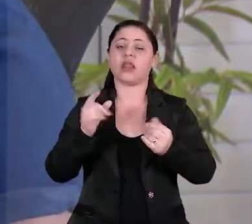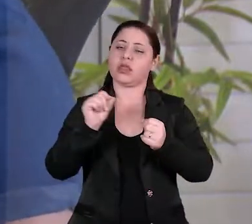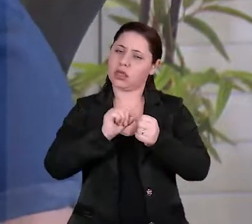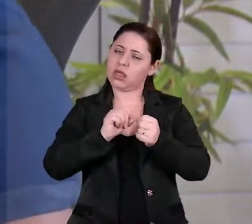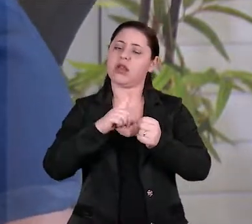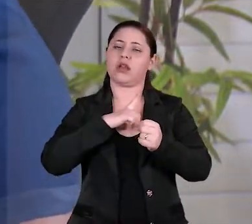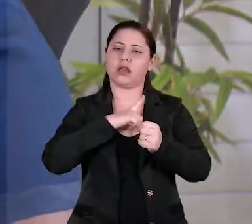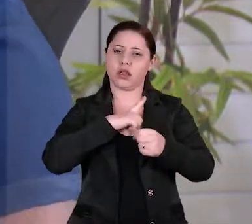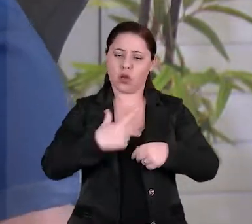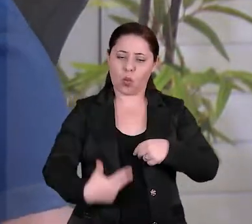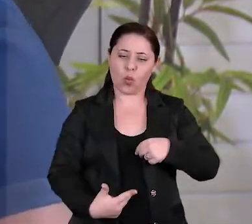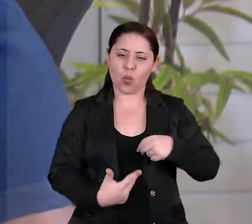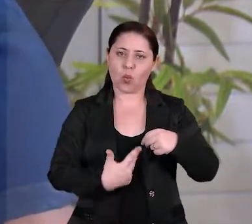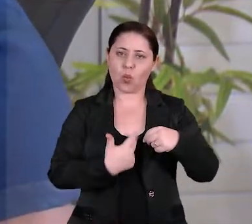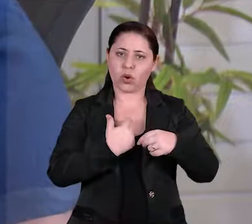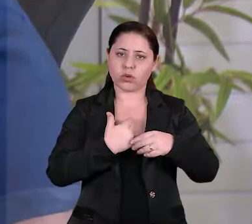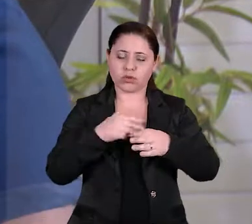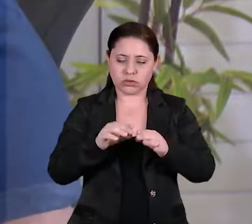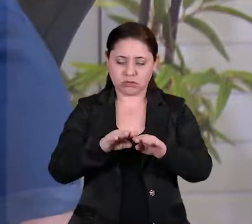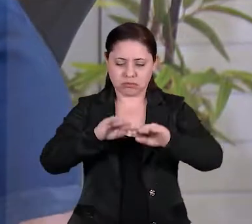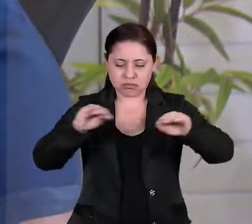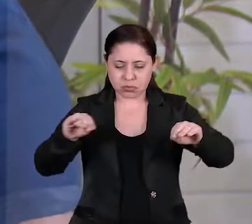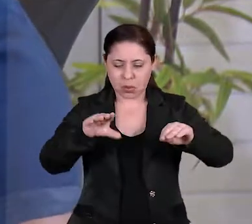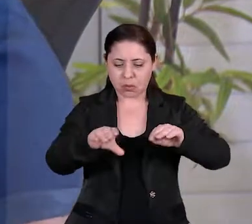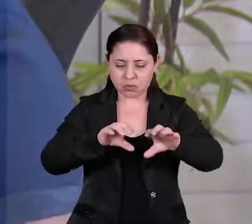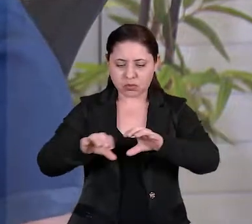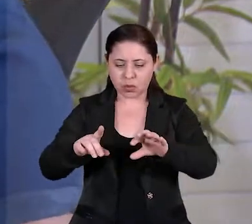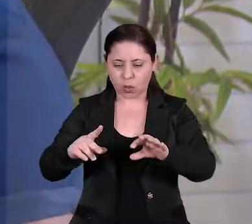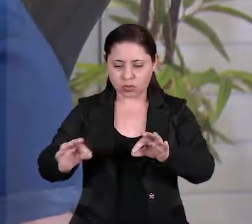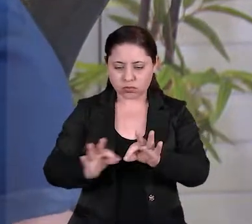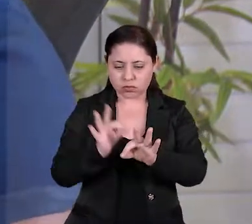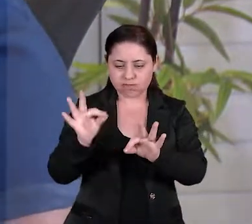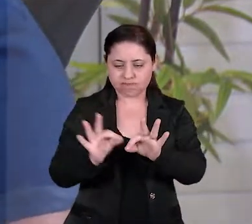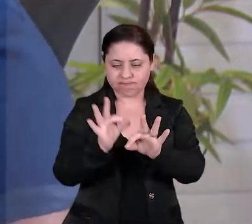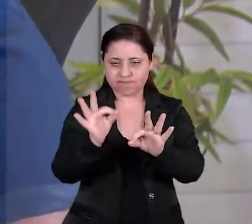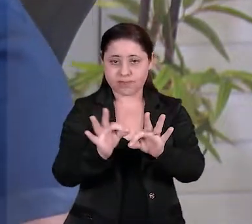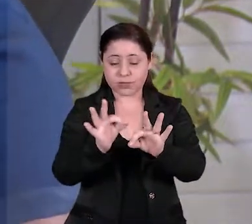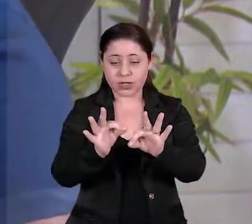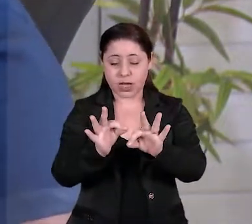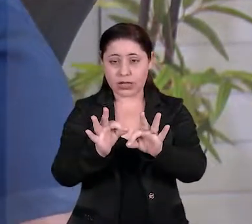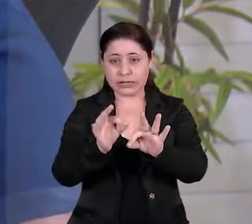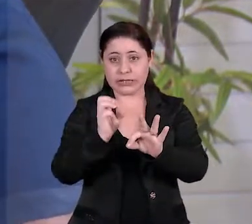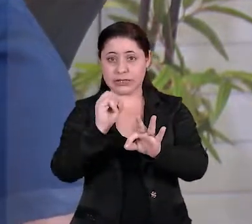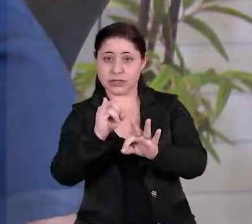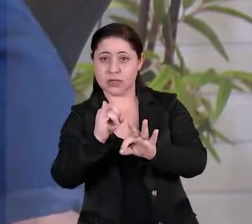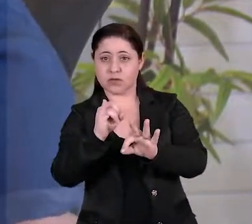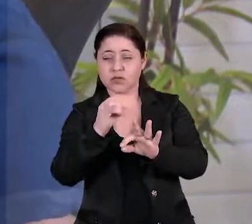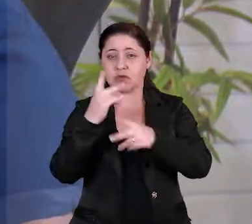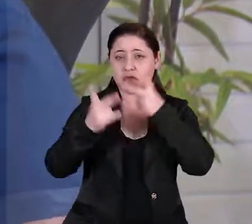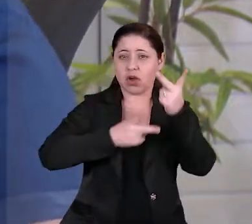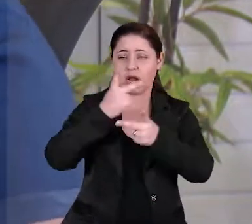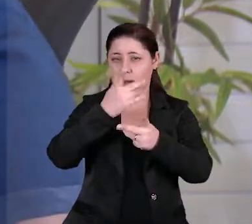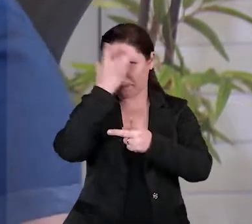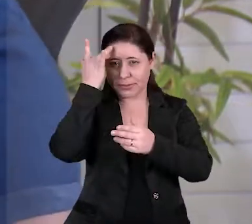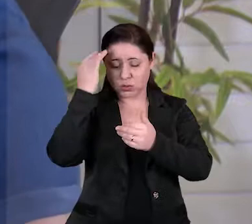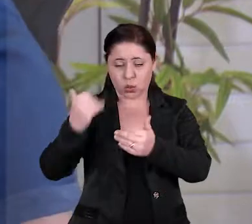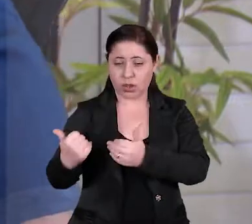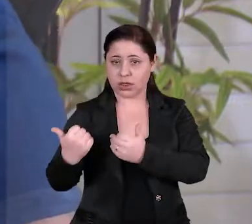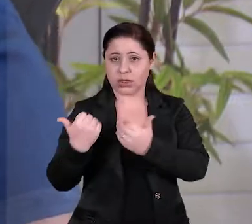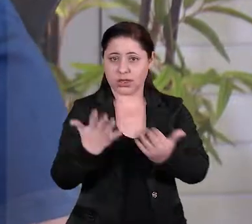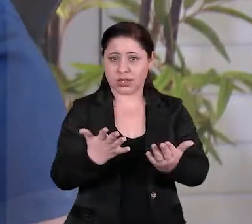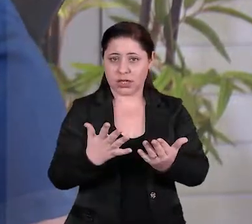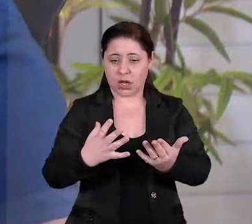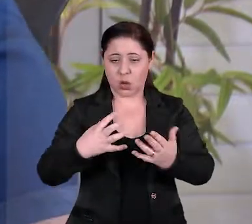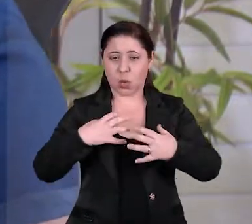entregue, né? Então, claro, há um corte, porque é uma cirurgia, né? Mas não há deformidade. Eu costumo dizer, se você não falar que